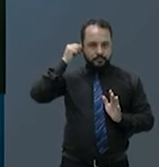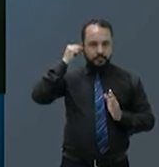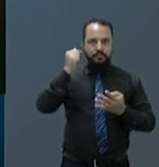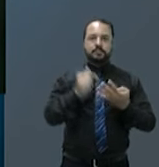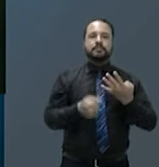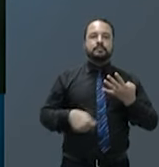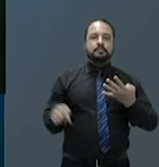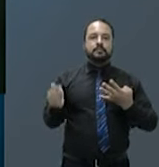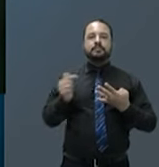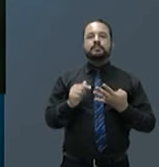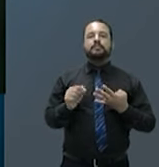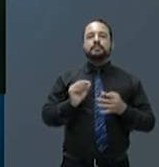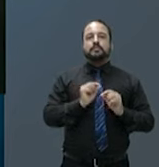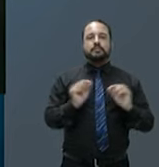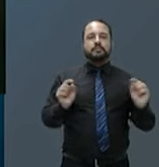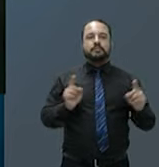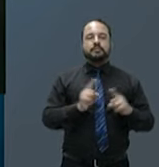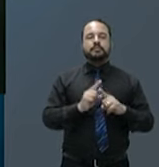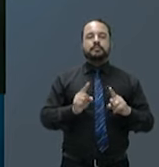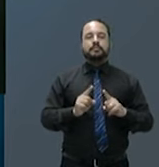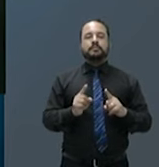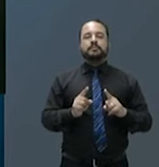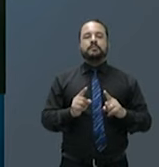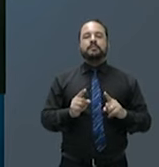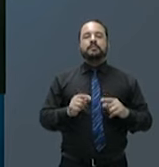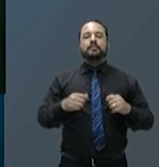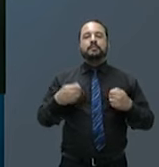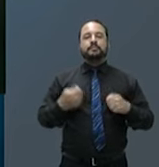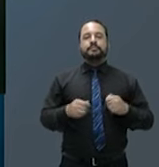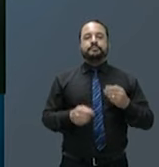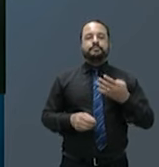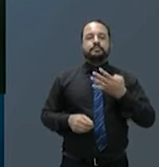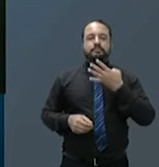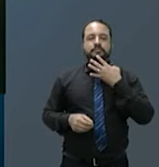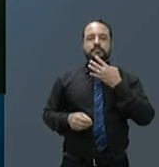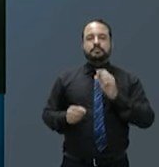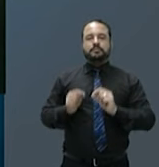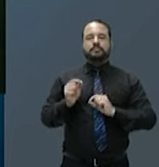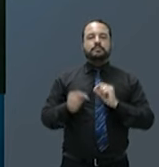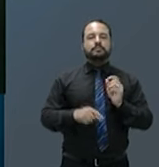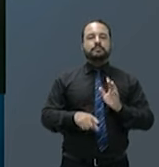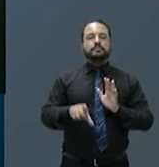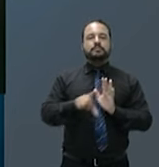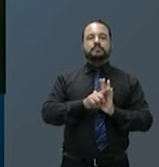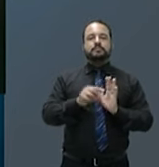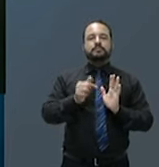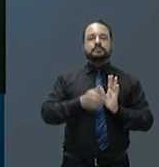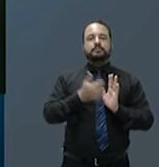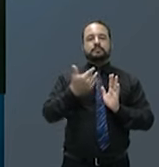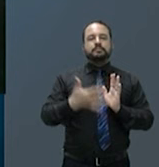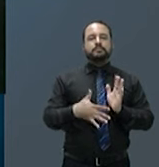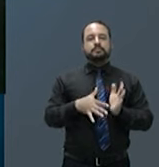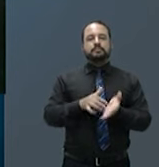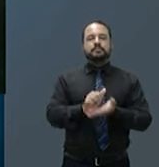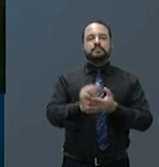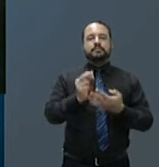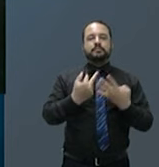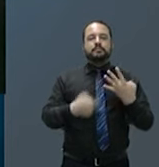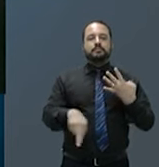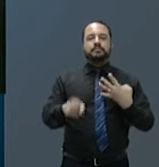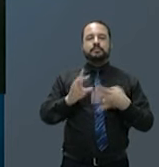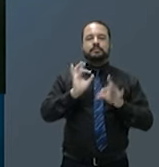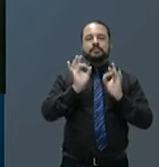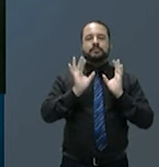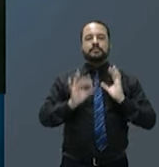só, não é suficiente para que seja reconhecida a ilegalidade da multa. Recurso especial a que se nega